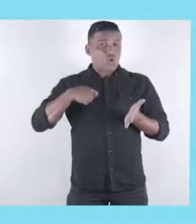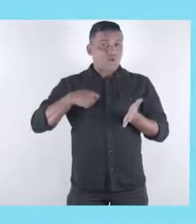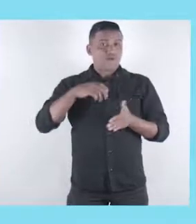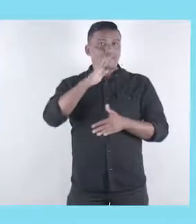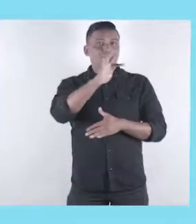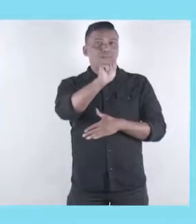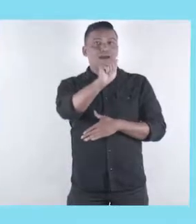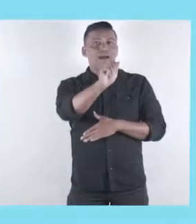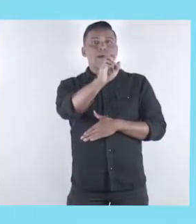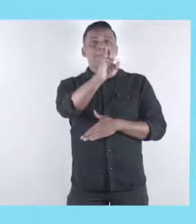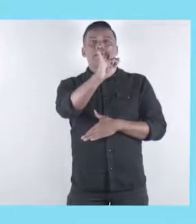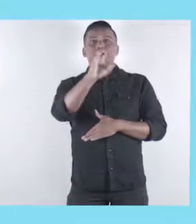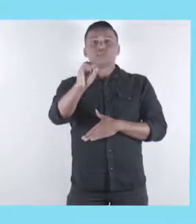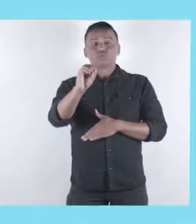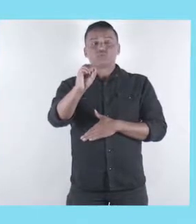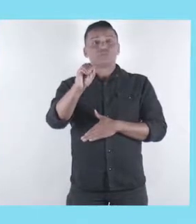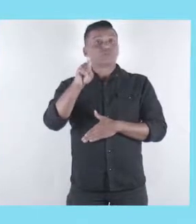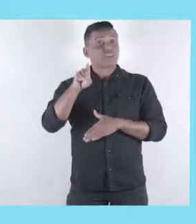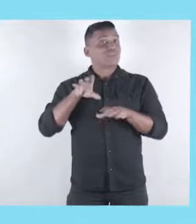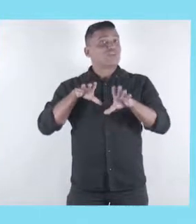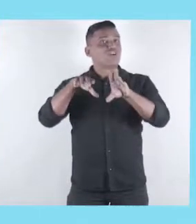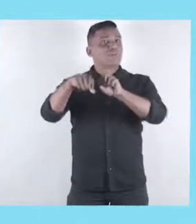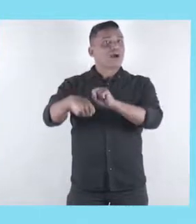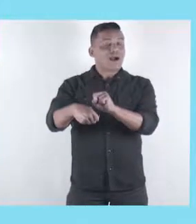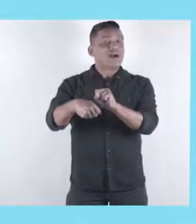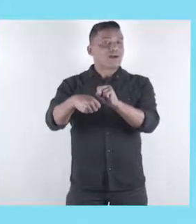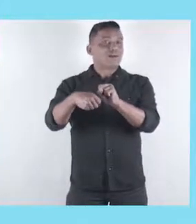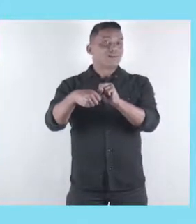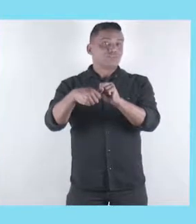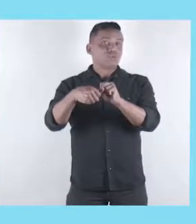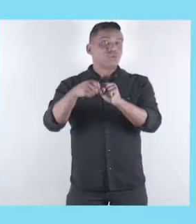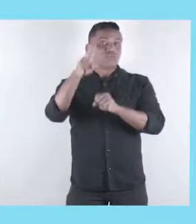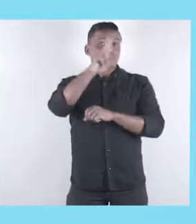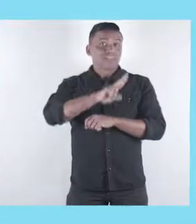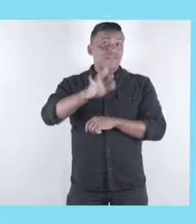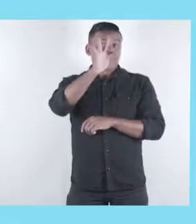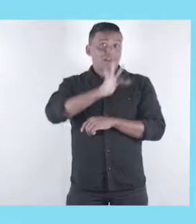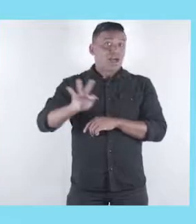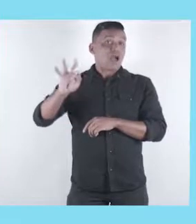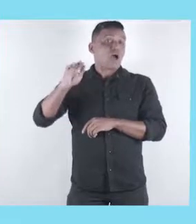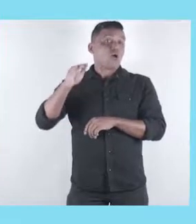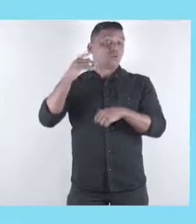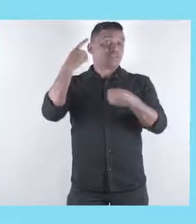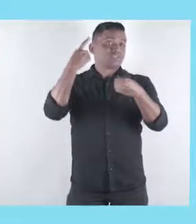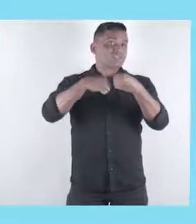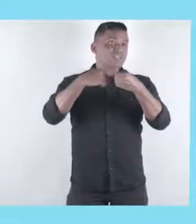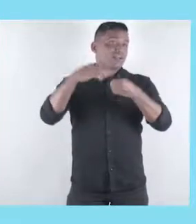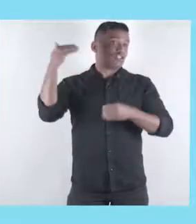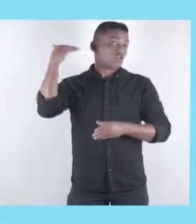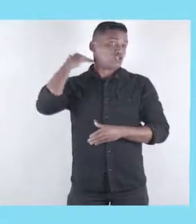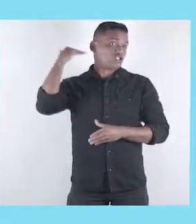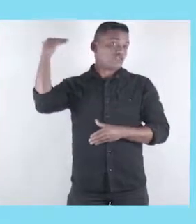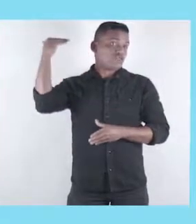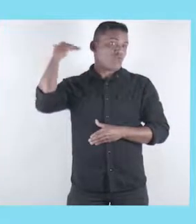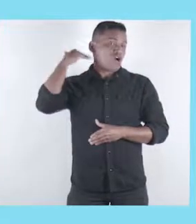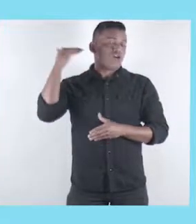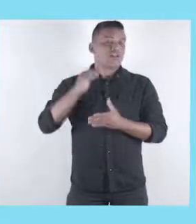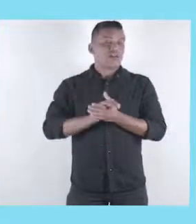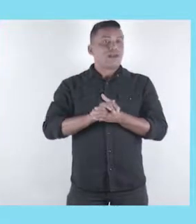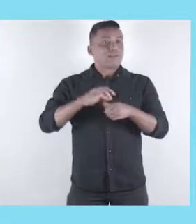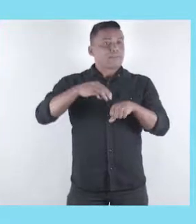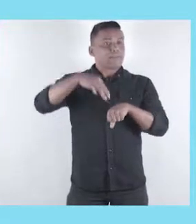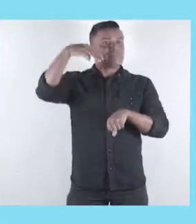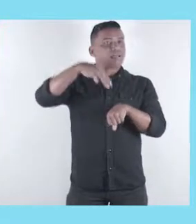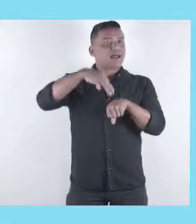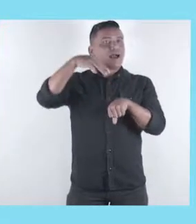de Juiz de Fora possui mestrado em teoria da literatura pela Faculdade de Letras da Universidade Federal